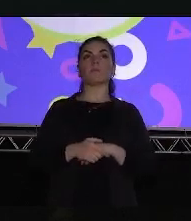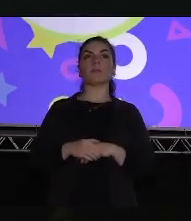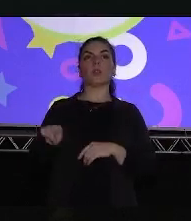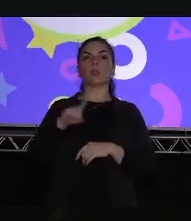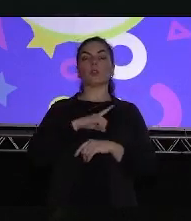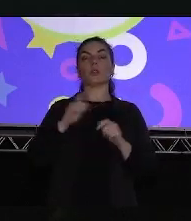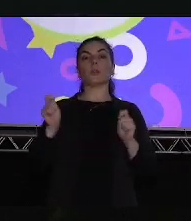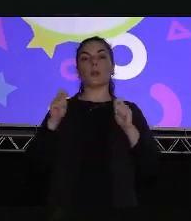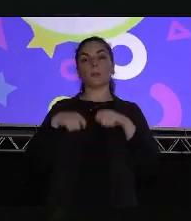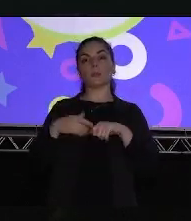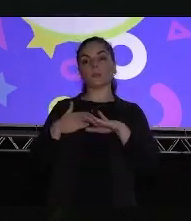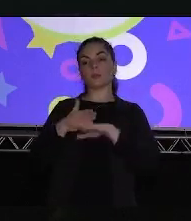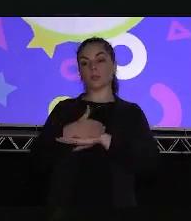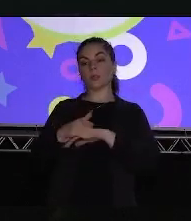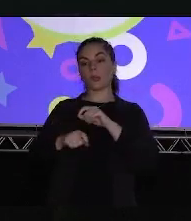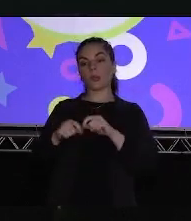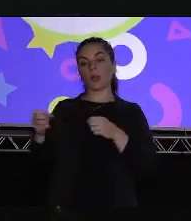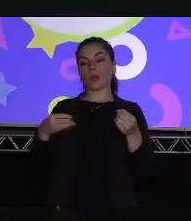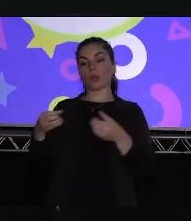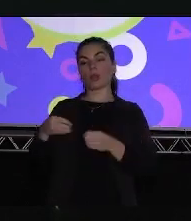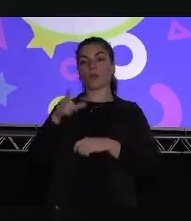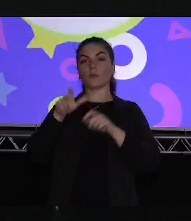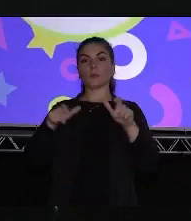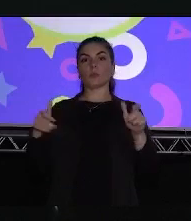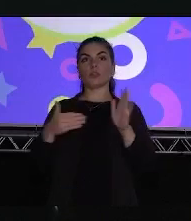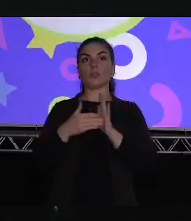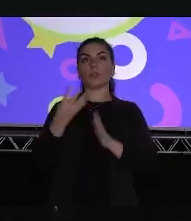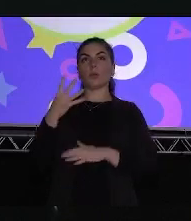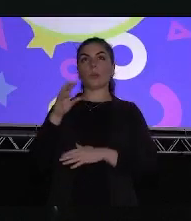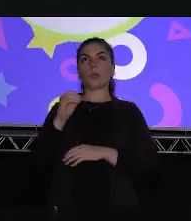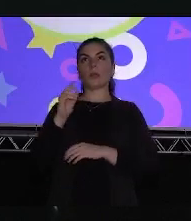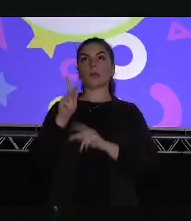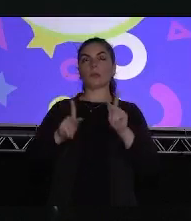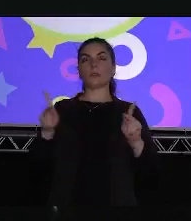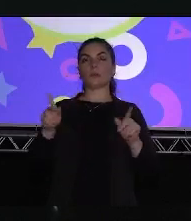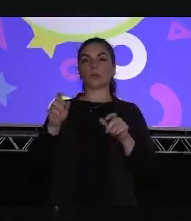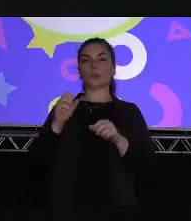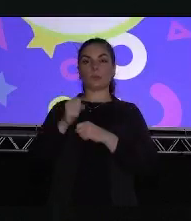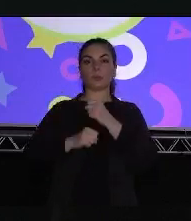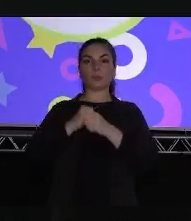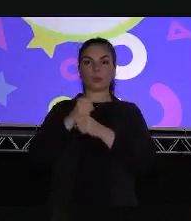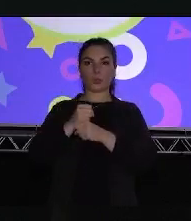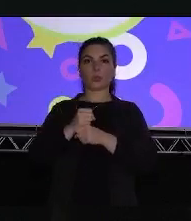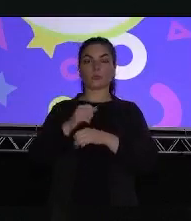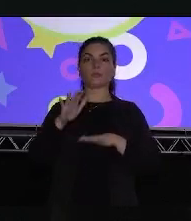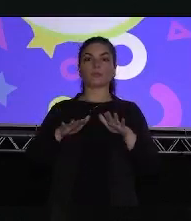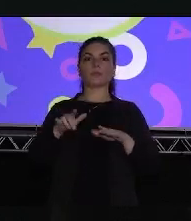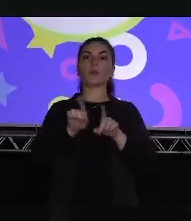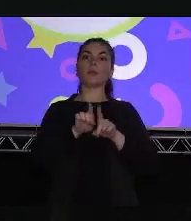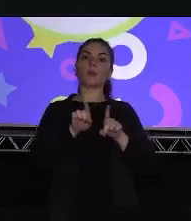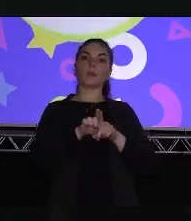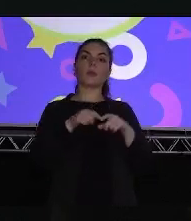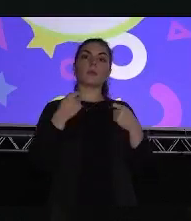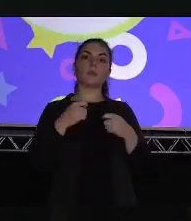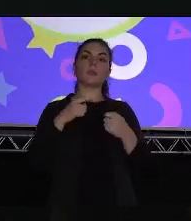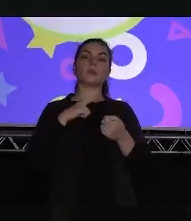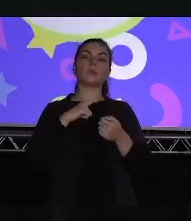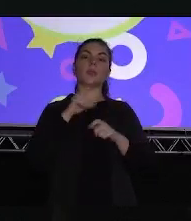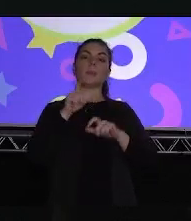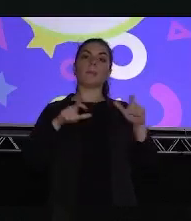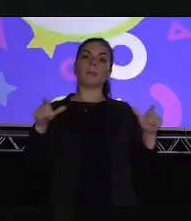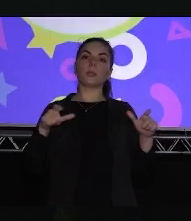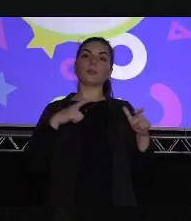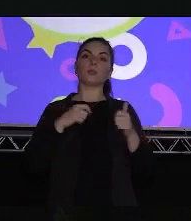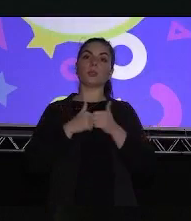capacidade para a entrada de novas pessoas na empresa de até 40 pessoas por ano, porque quando entram pessoas júnior, a gente também precisa ter pessoas mentoras e pessoas